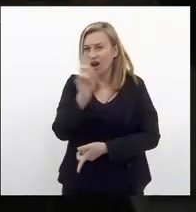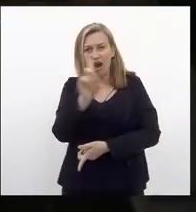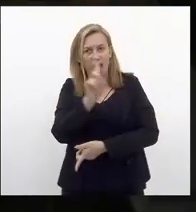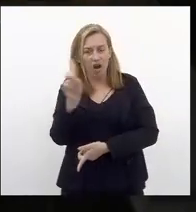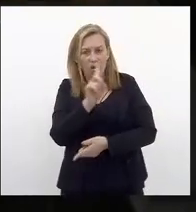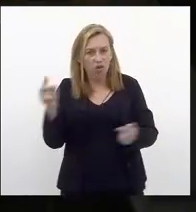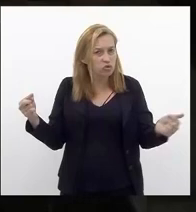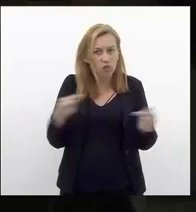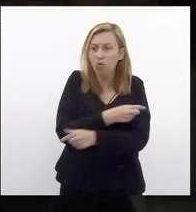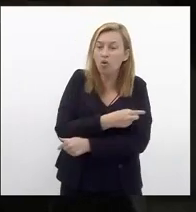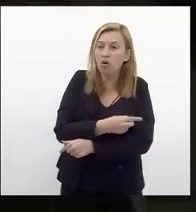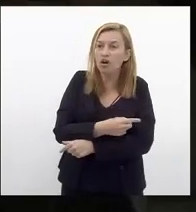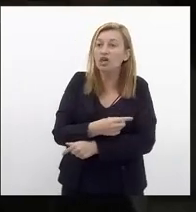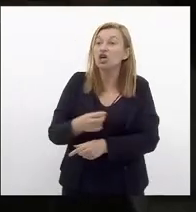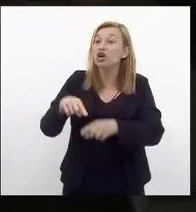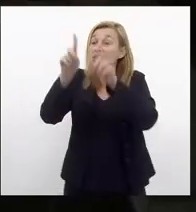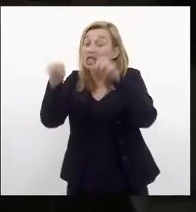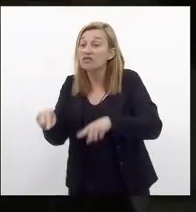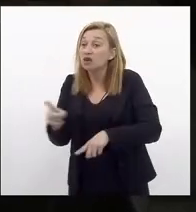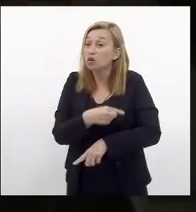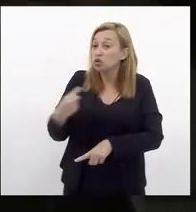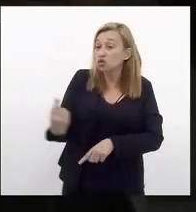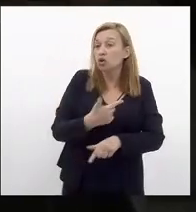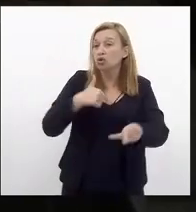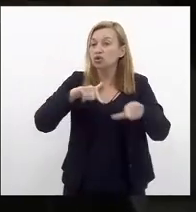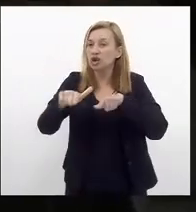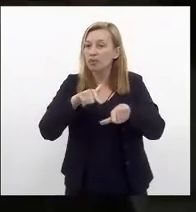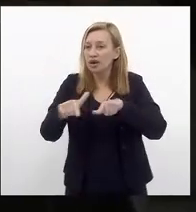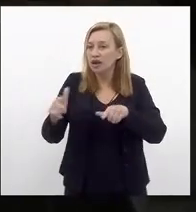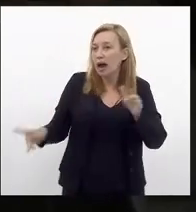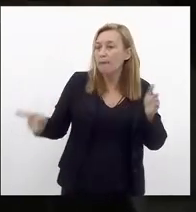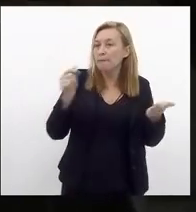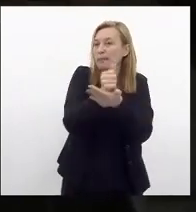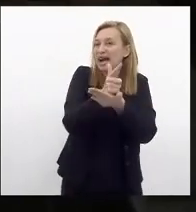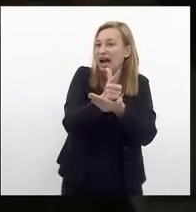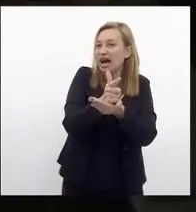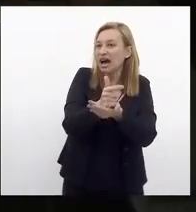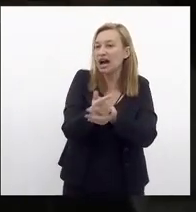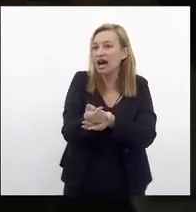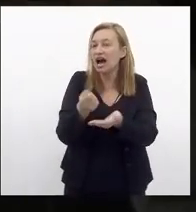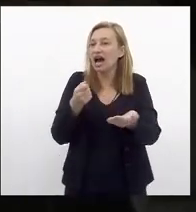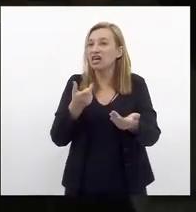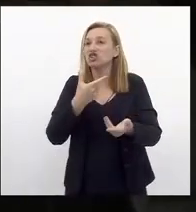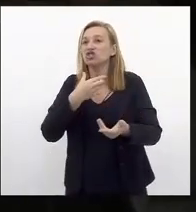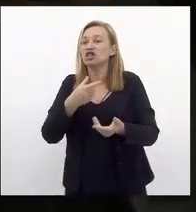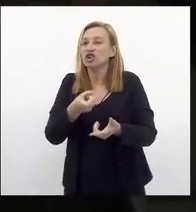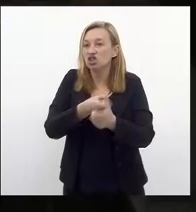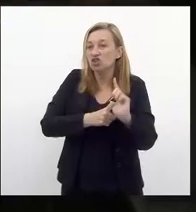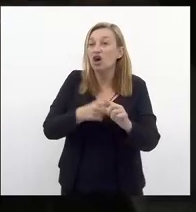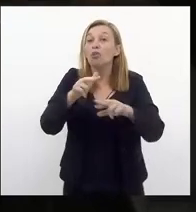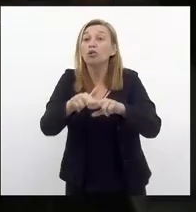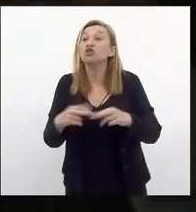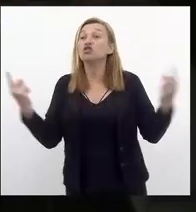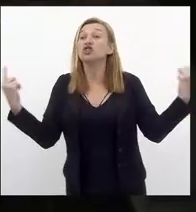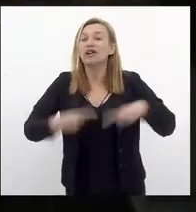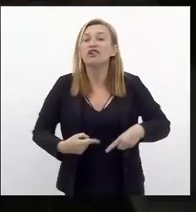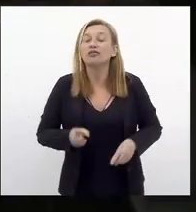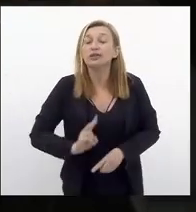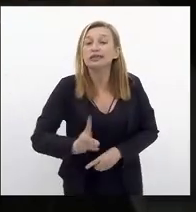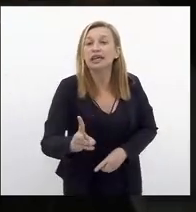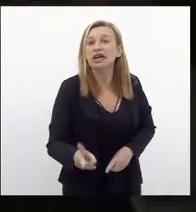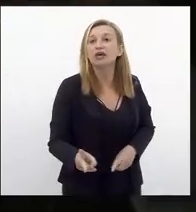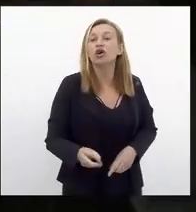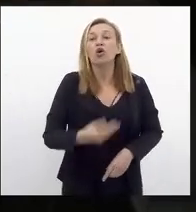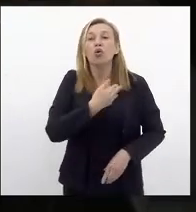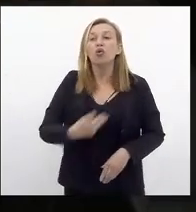servidores os nossos trabalhadores a pagar essa conta por isso eu tô aqui desafiando todo o tempo